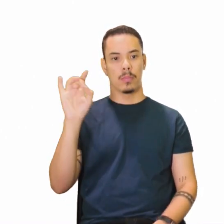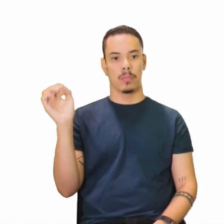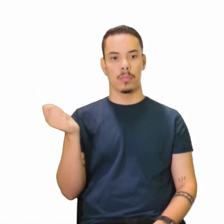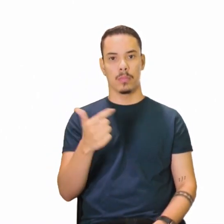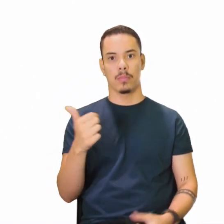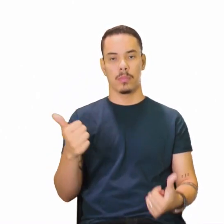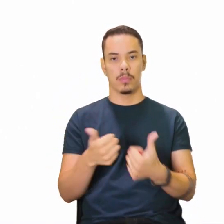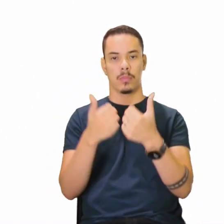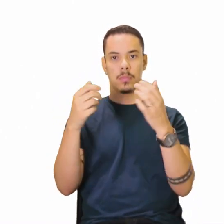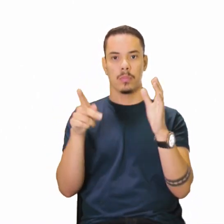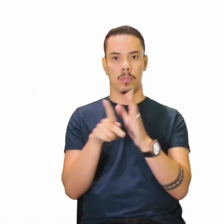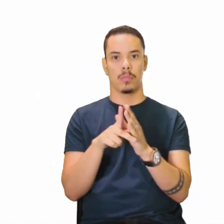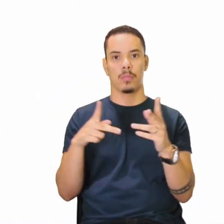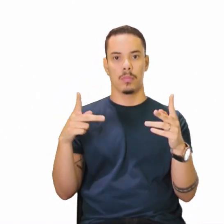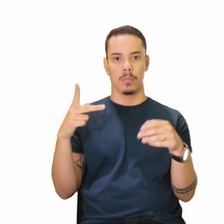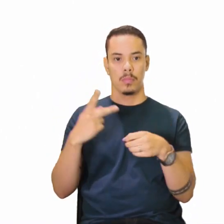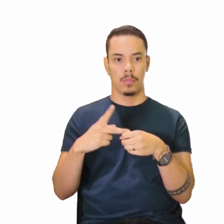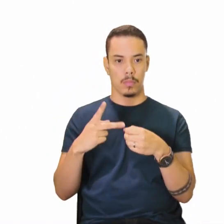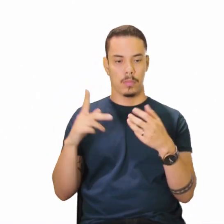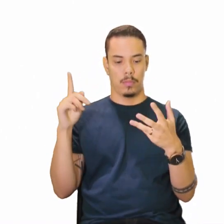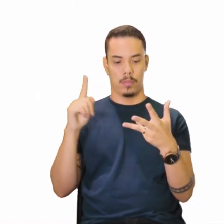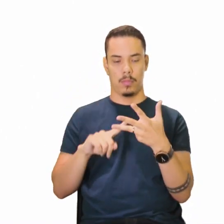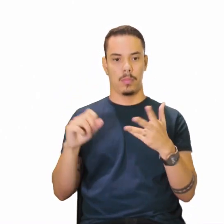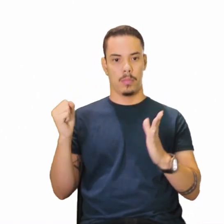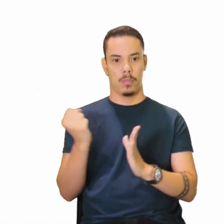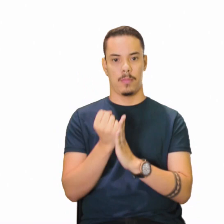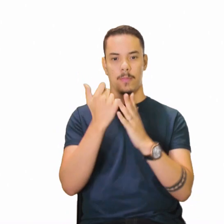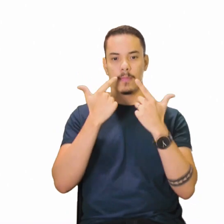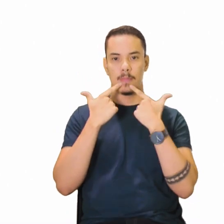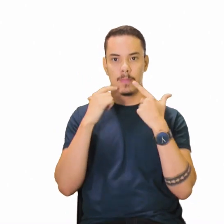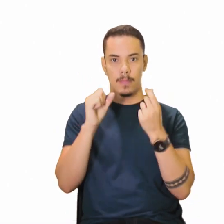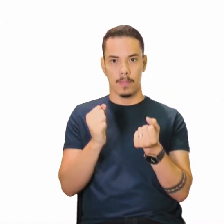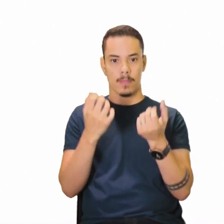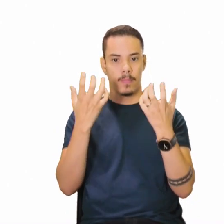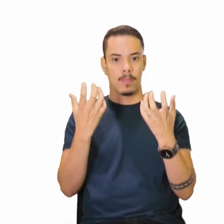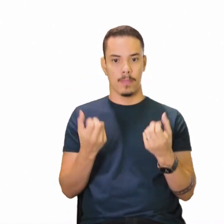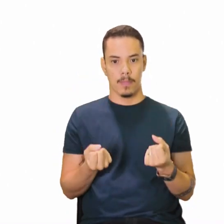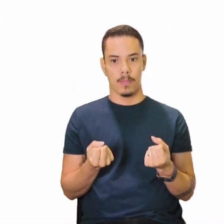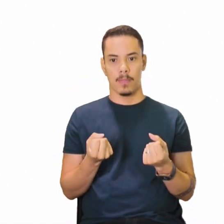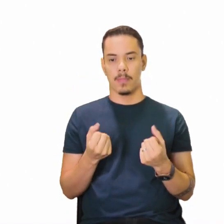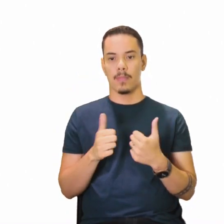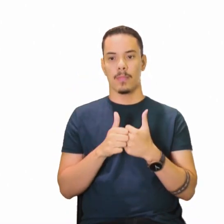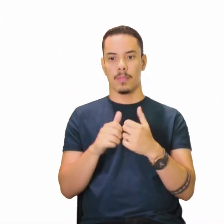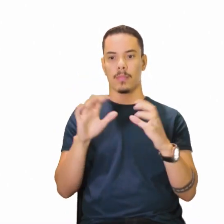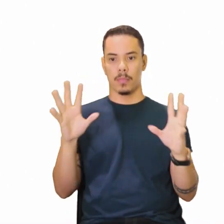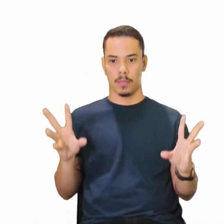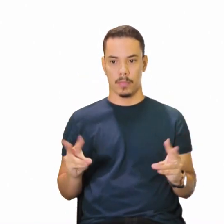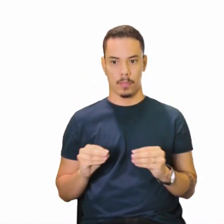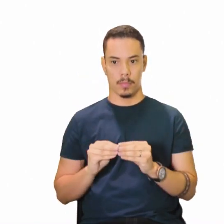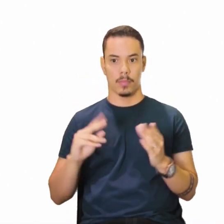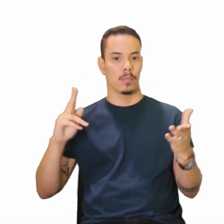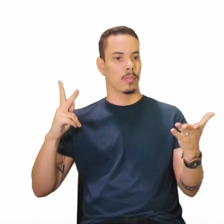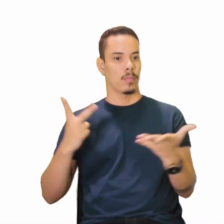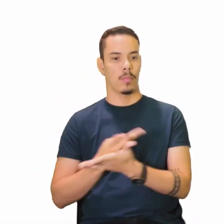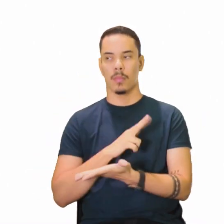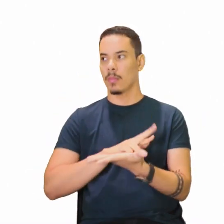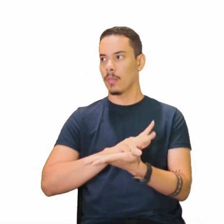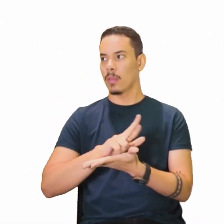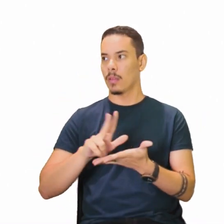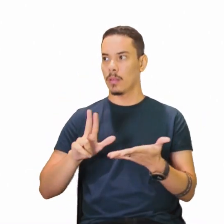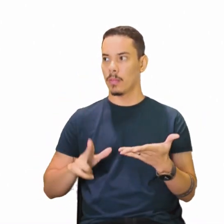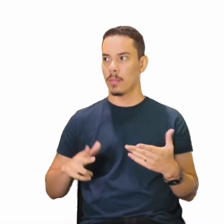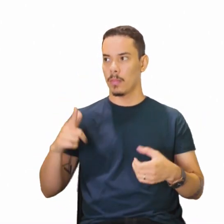choque do petróleo. D. É a marca linguística que permite a seguinte conclusão. Houve